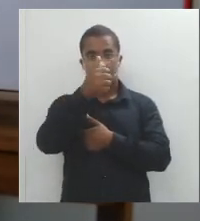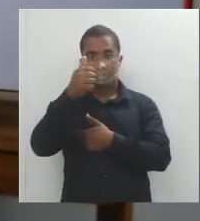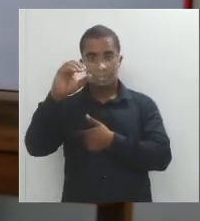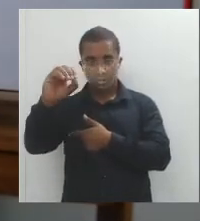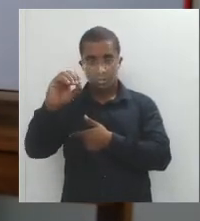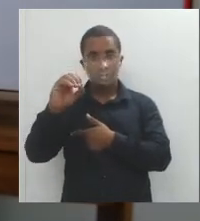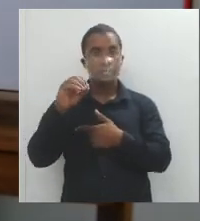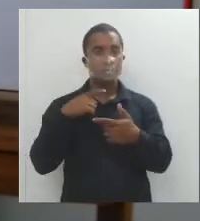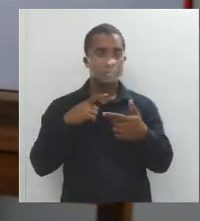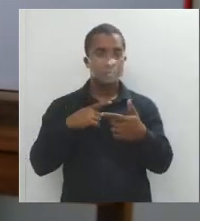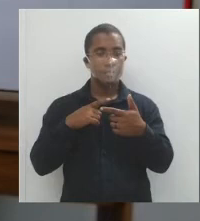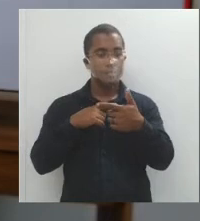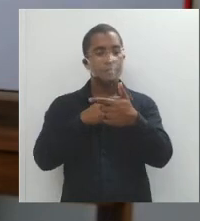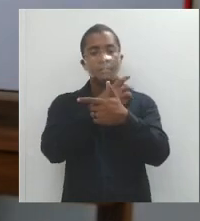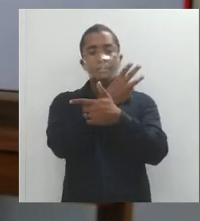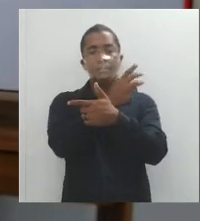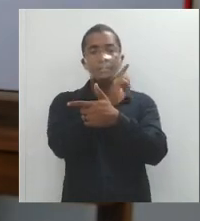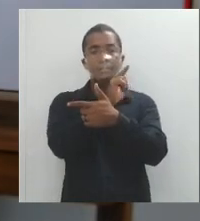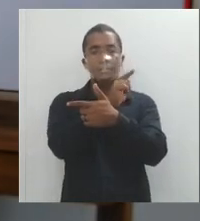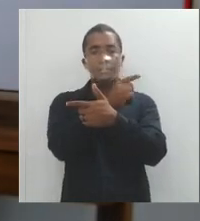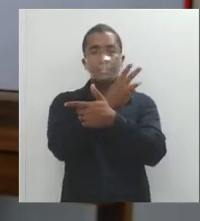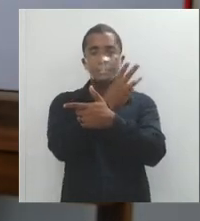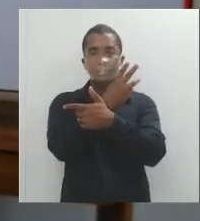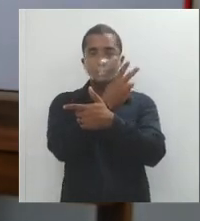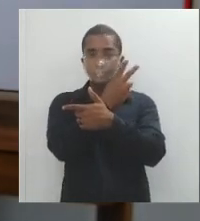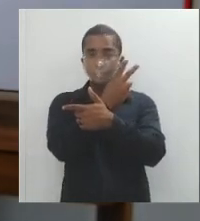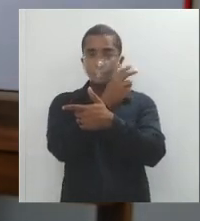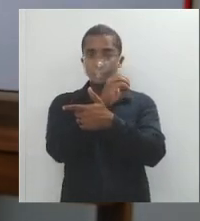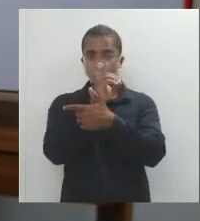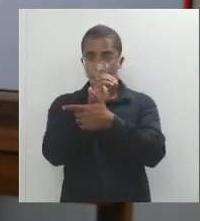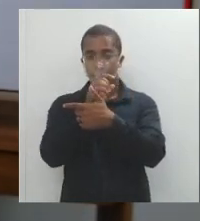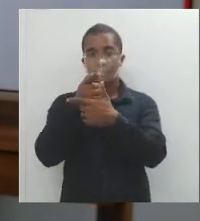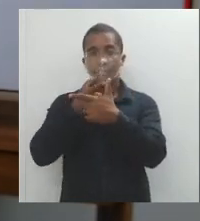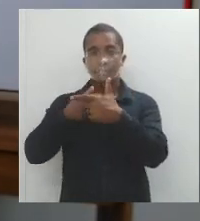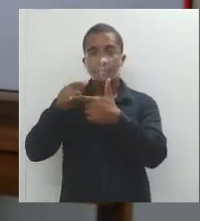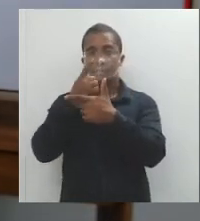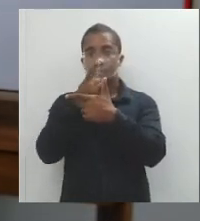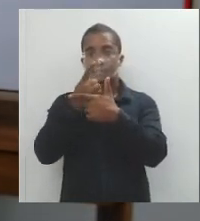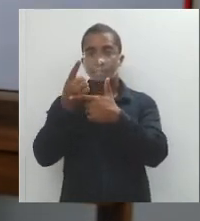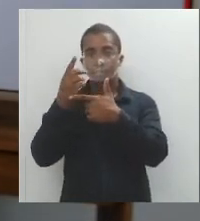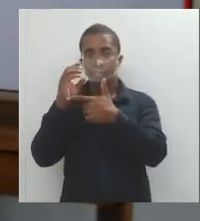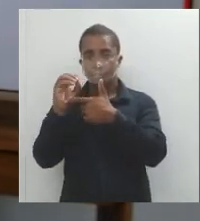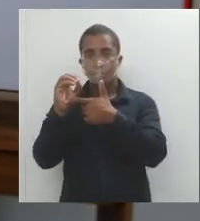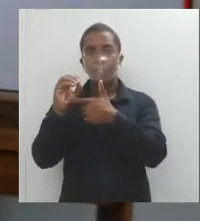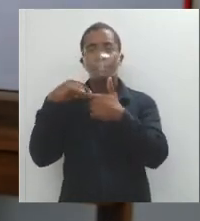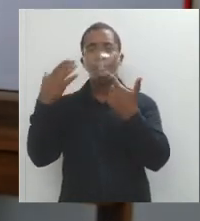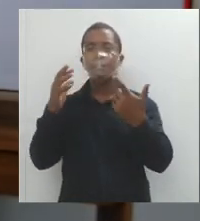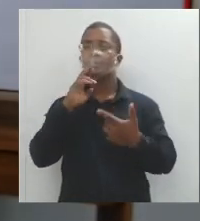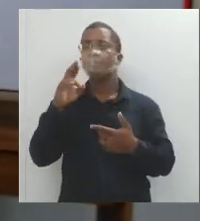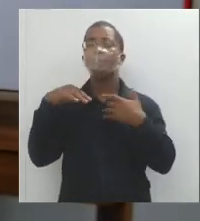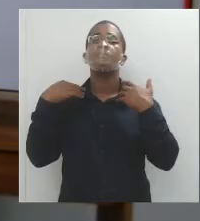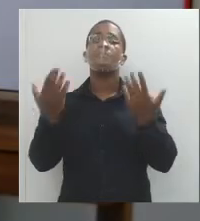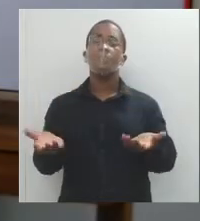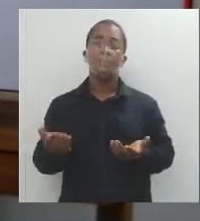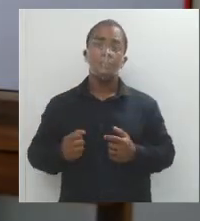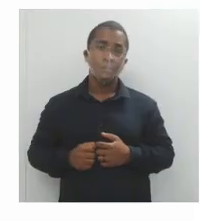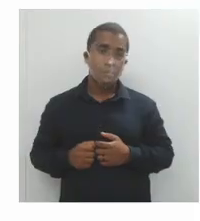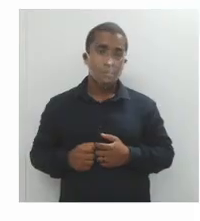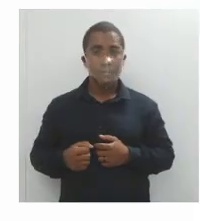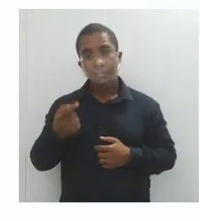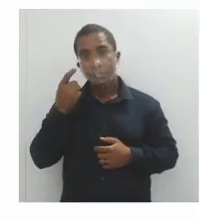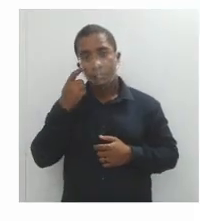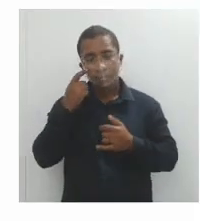por 110. Vamos ver logo as alternativas aqui, ó. Eu tenho ali todas essas alternativas. Vamos ver o que mais se aproxima aqui, não é?